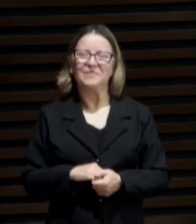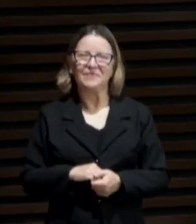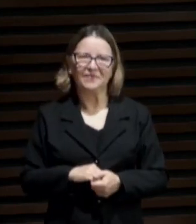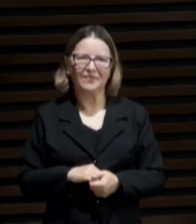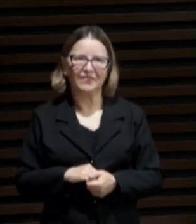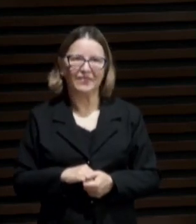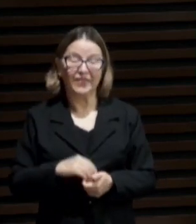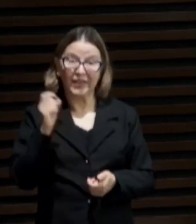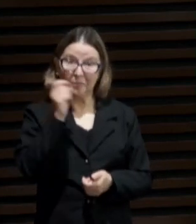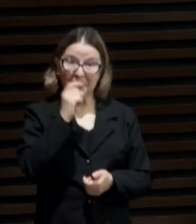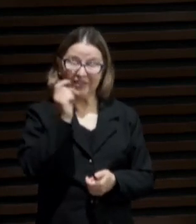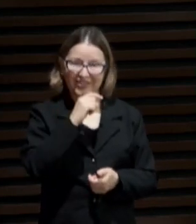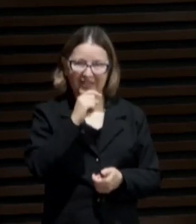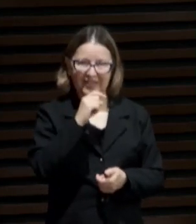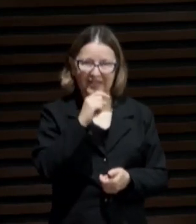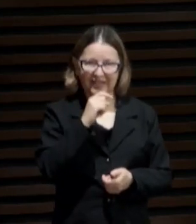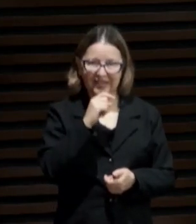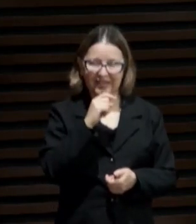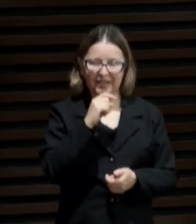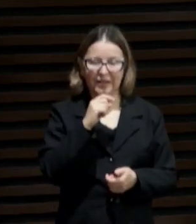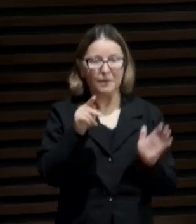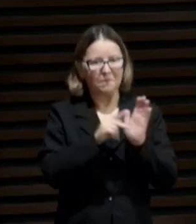a mentira, ela é nata do ser humano.